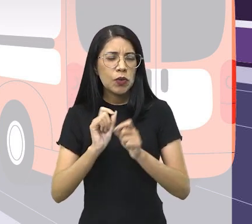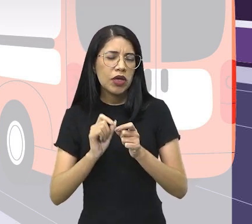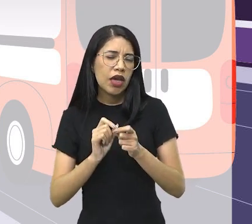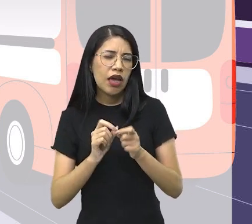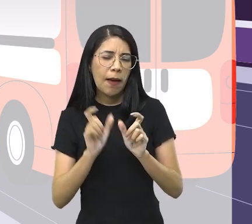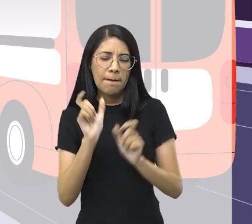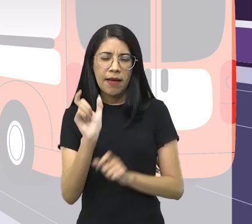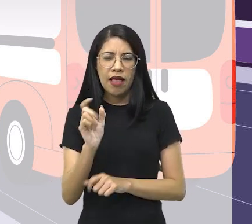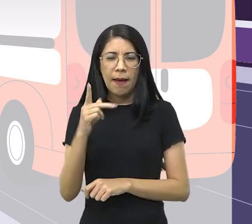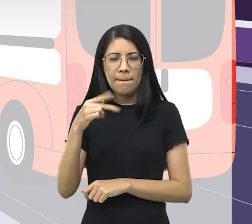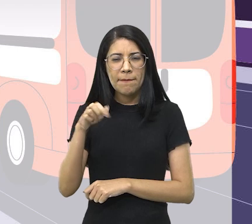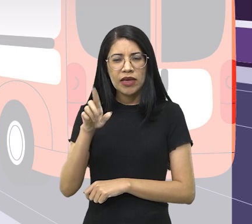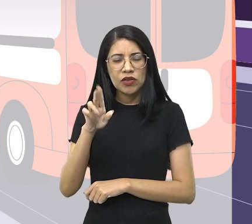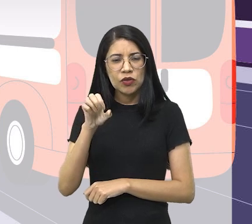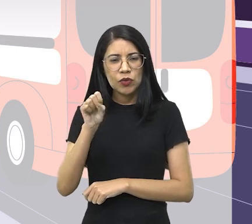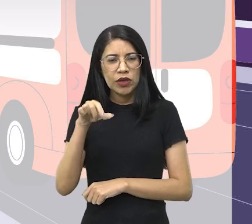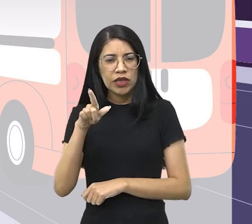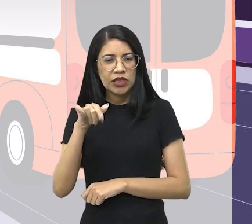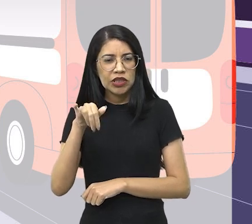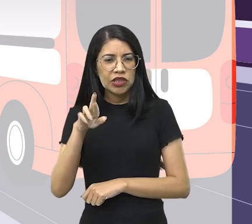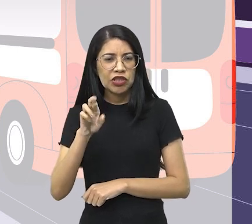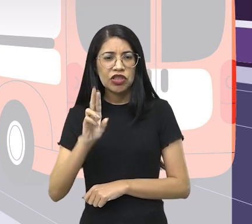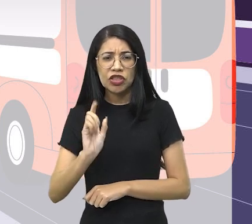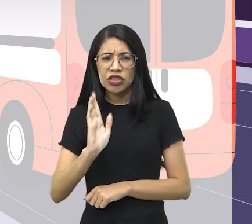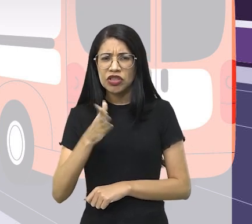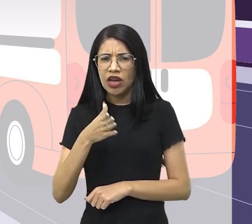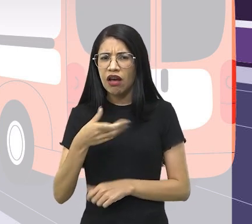alguma vez, né, na sua vida,